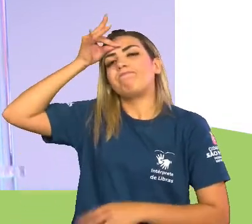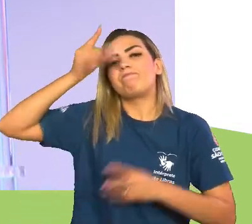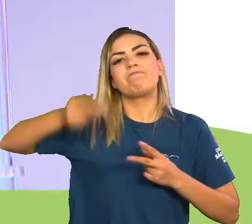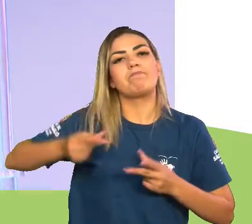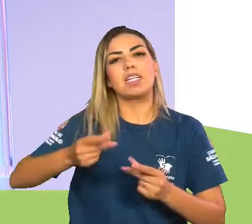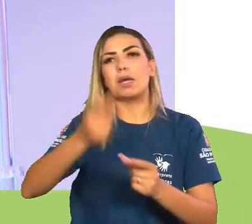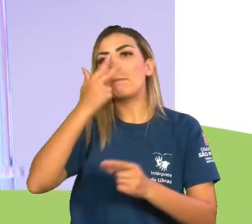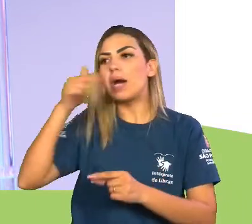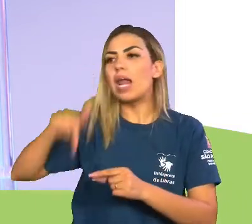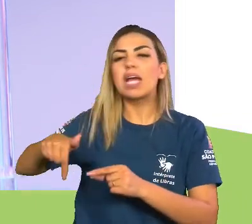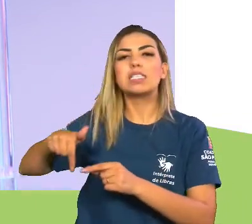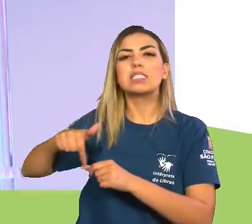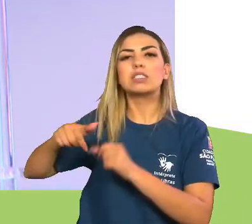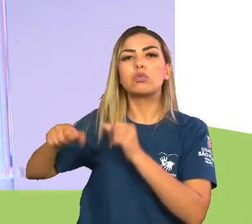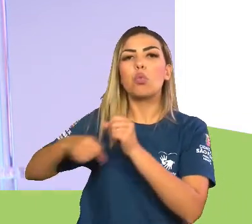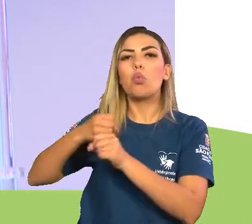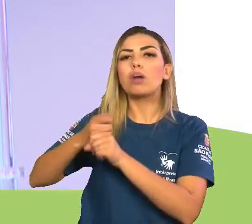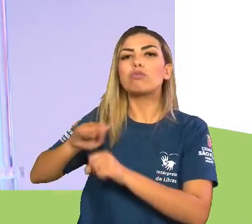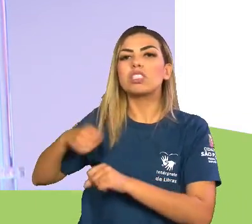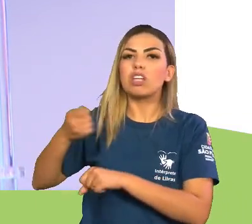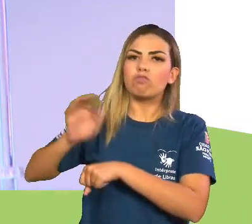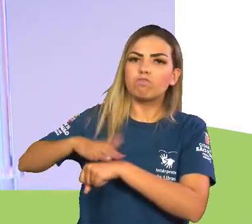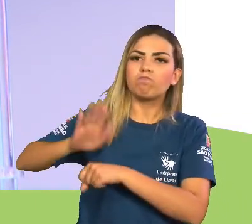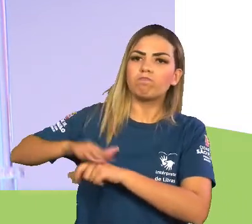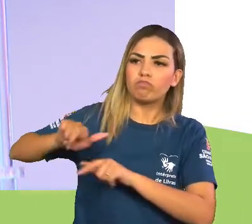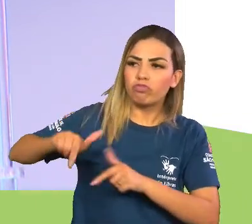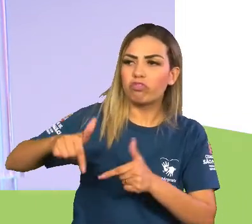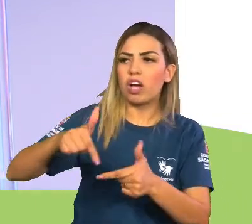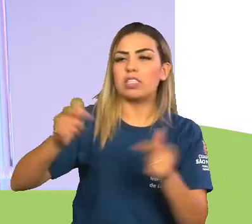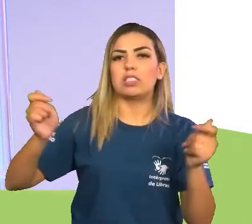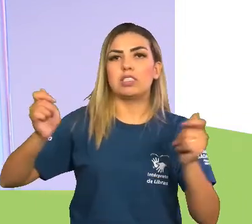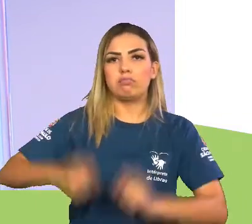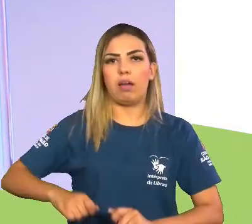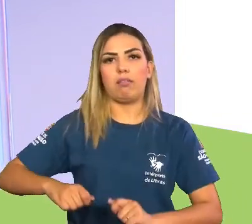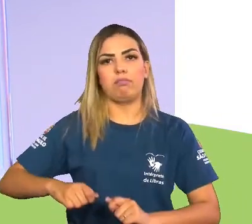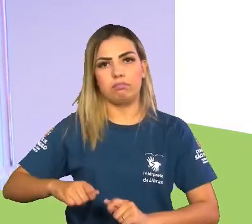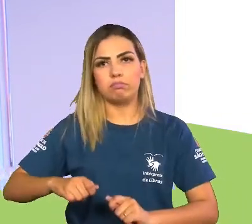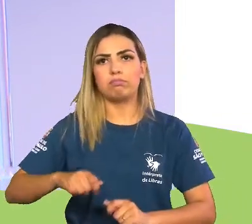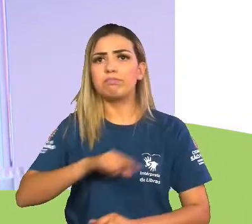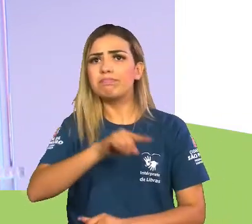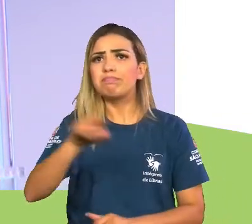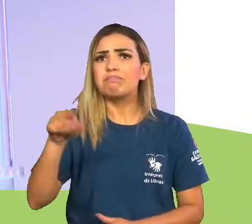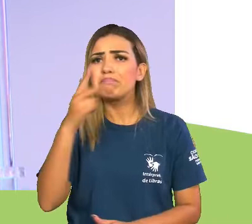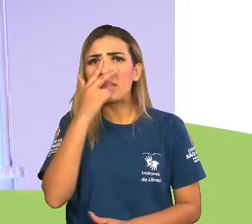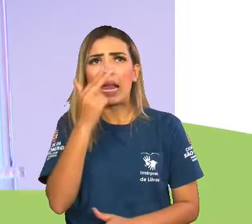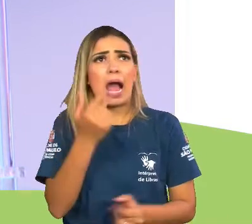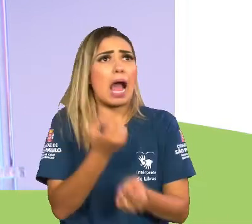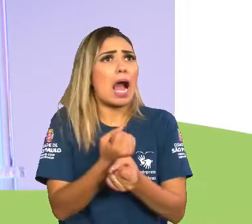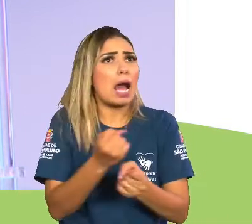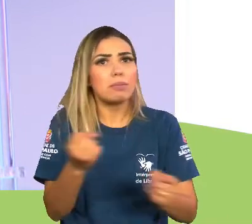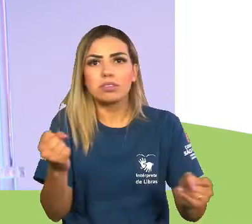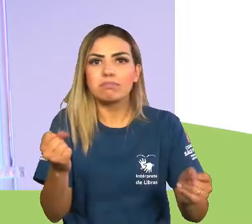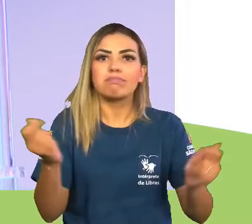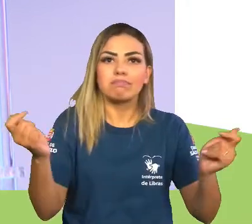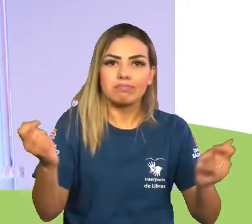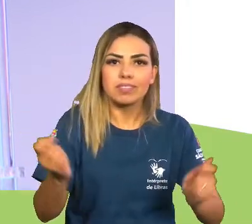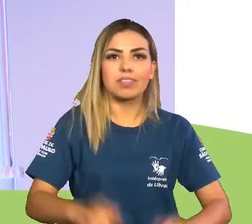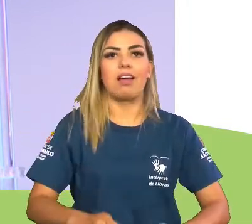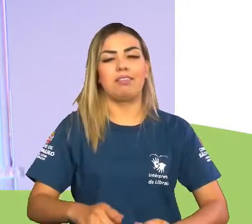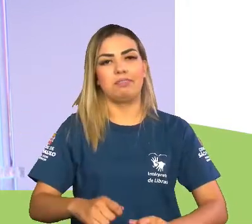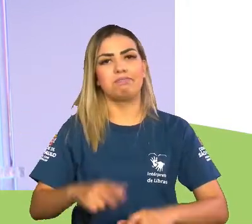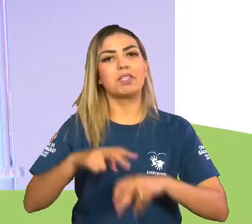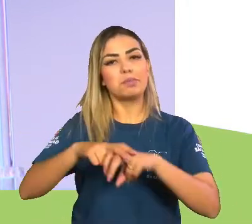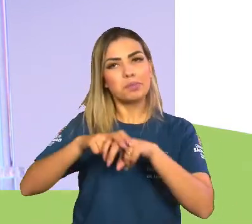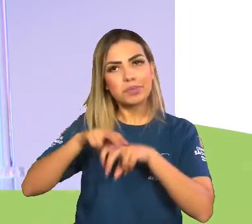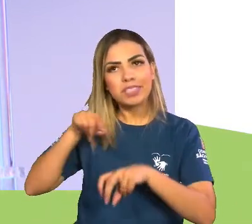ano do fazer, do tornar possível, pela materialização daquilo que muitos achavam impossível. Em nome da Casa Hunter e